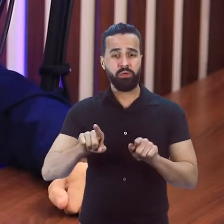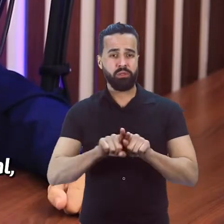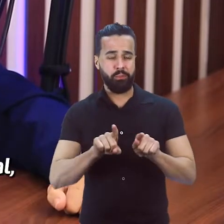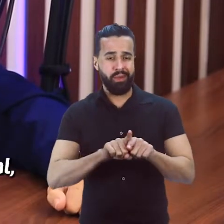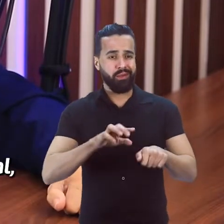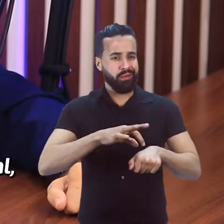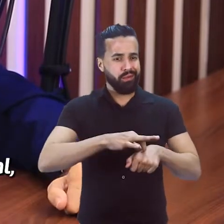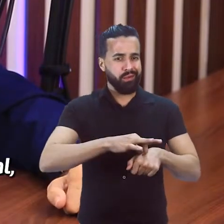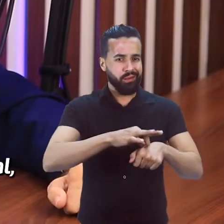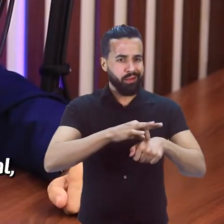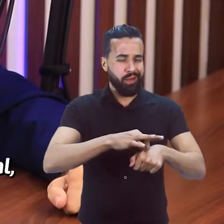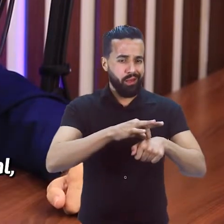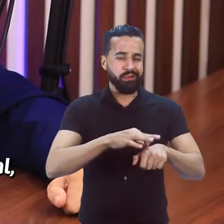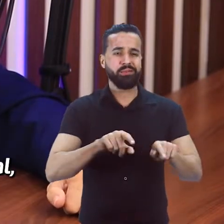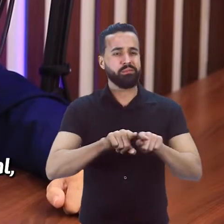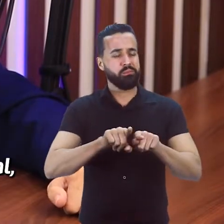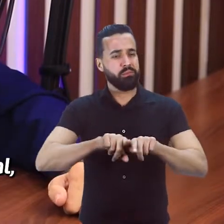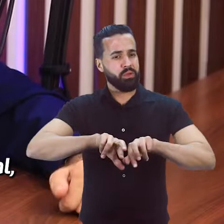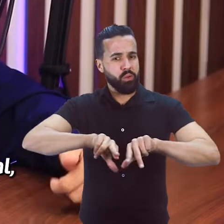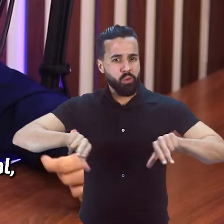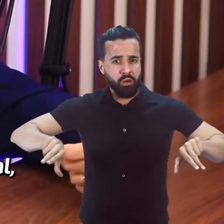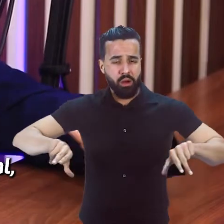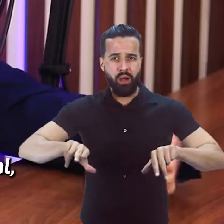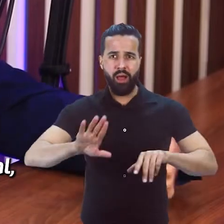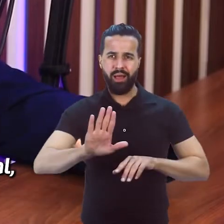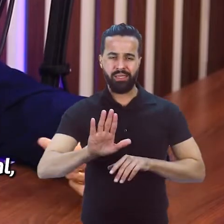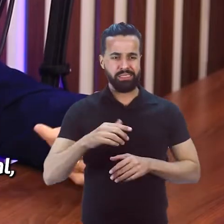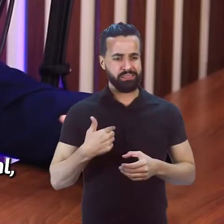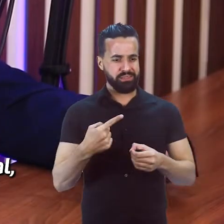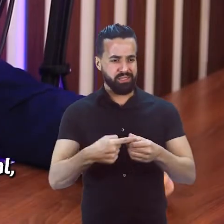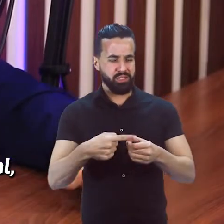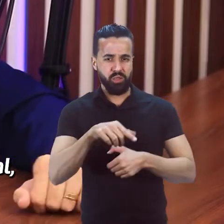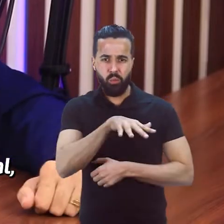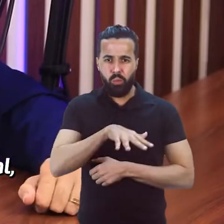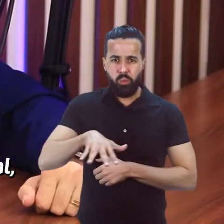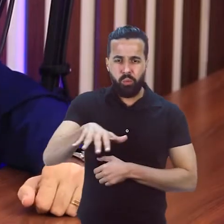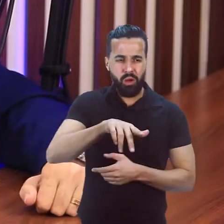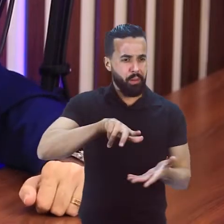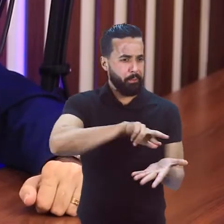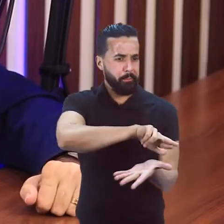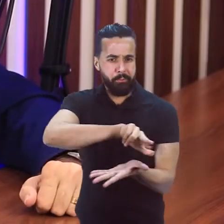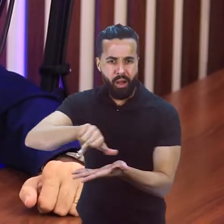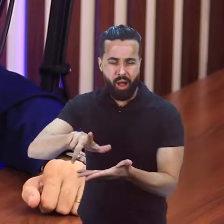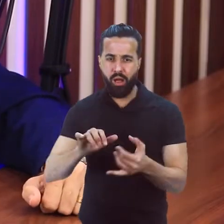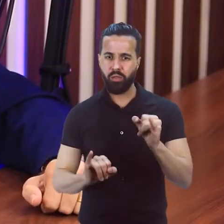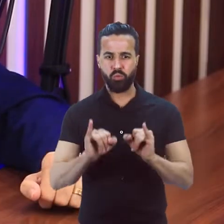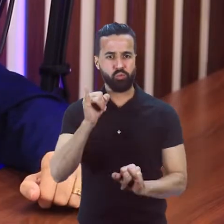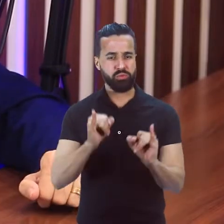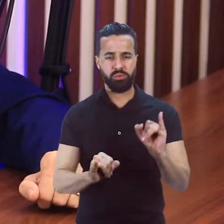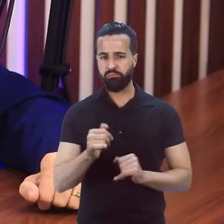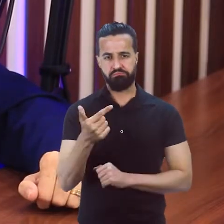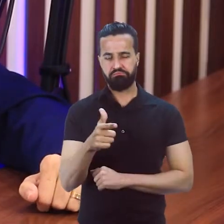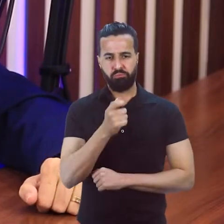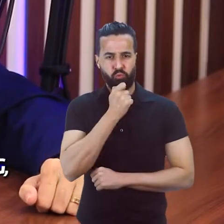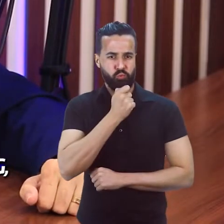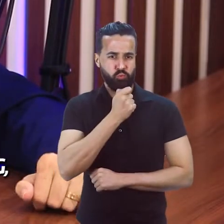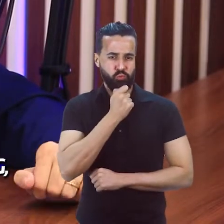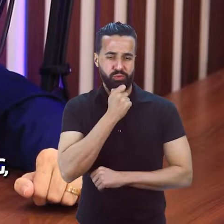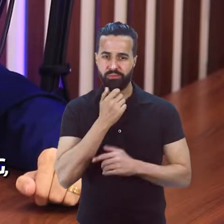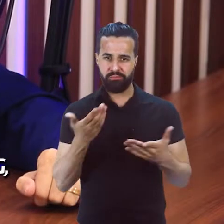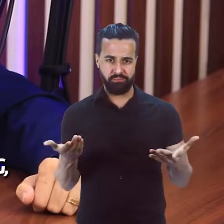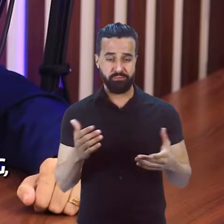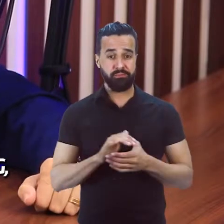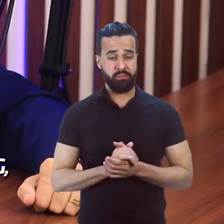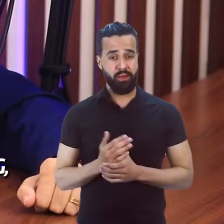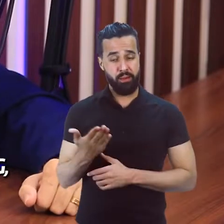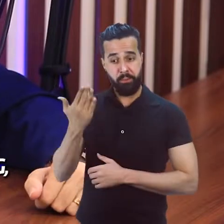lá, então assim, não é uma cidade industrial, né, vamos dizer assim, com campo industrial. Em termos universitários também, quando eu saí